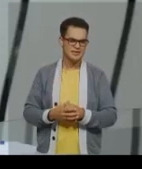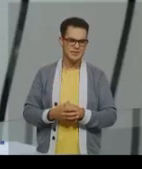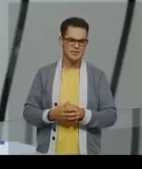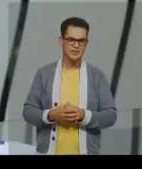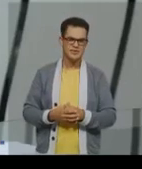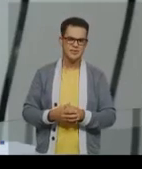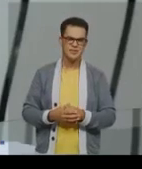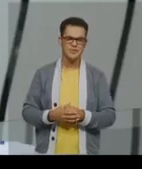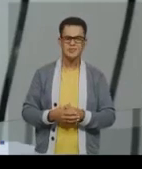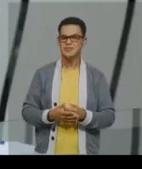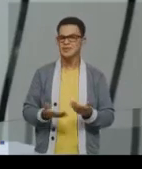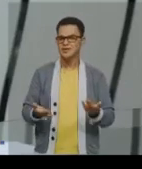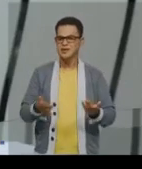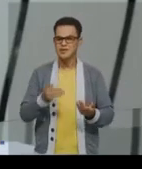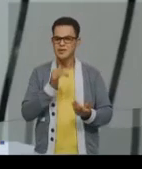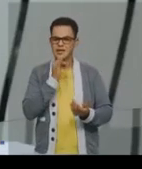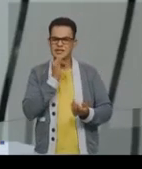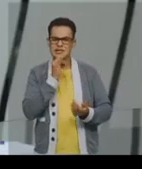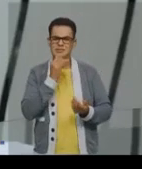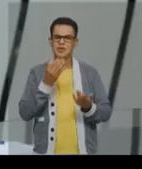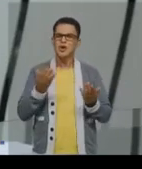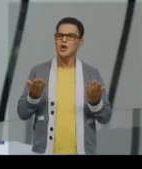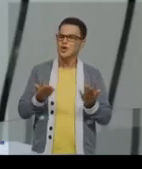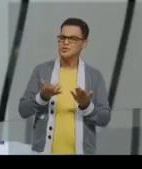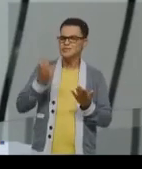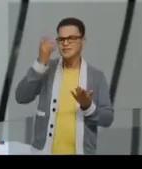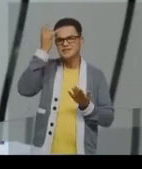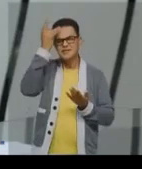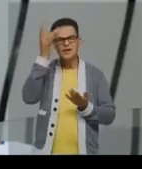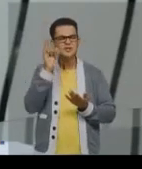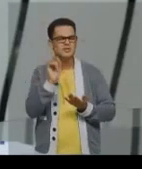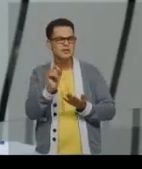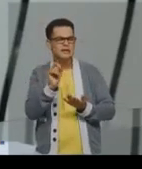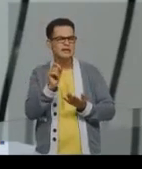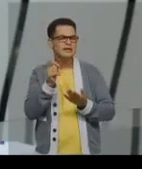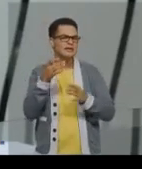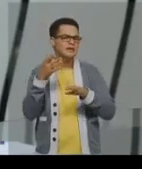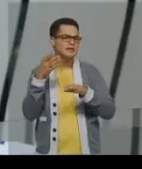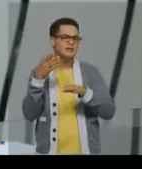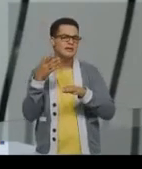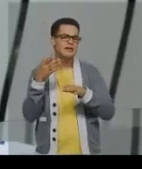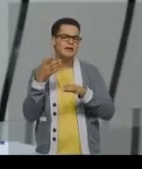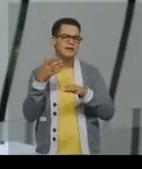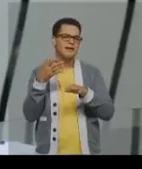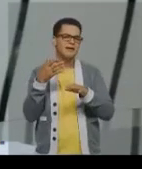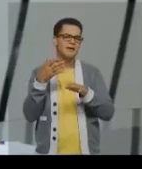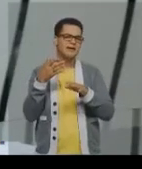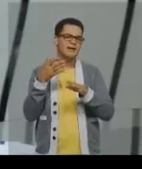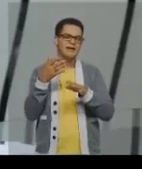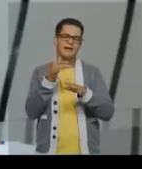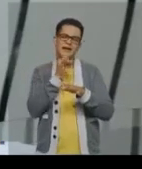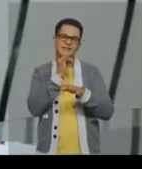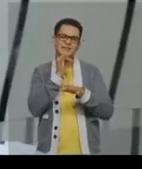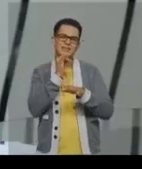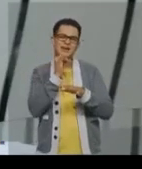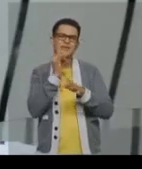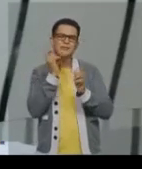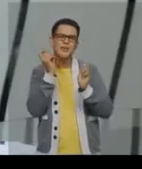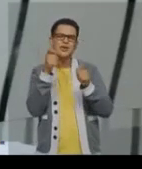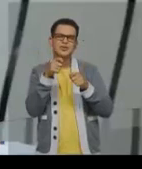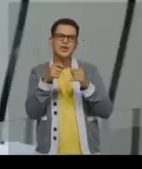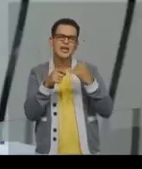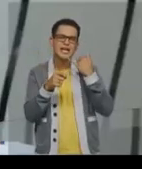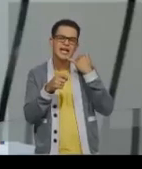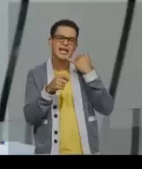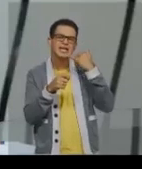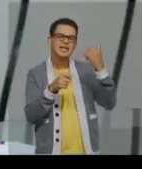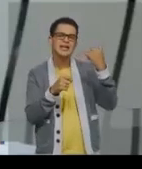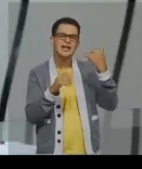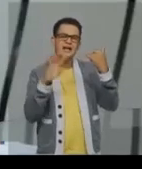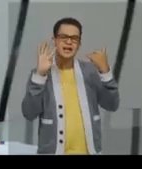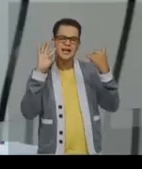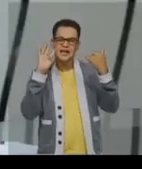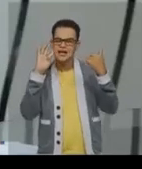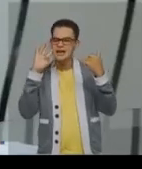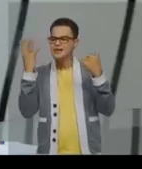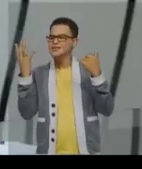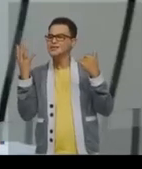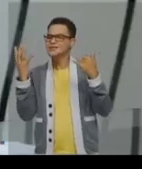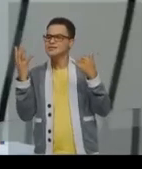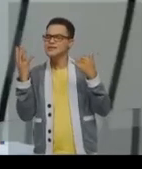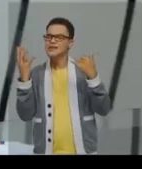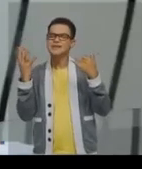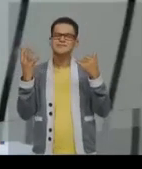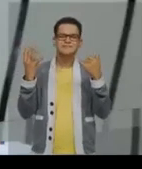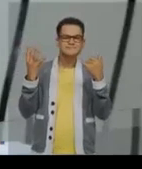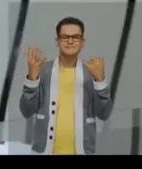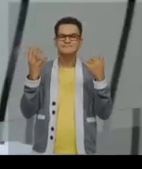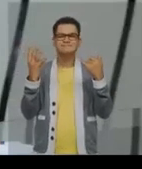fácil hoje a gente ter acesso, né? Você poder falar imediatamente com alguém, você poder ligar, resolver uma questão, né? Isso é muito